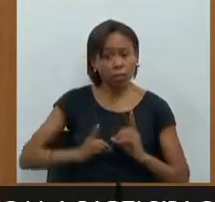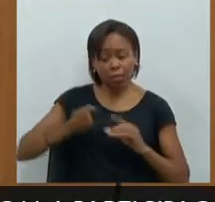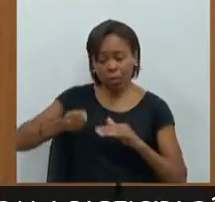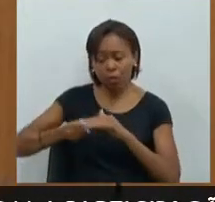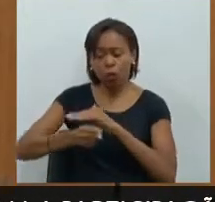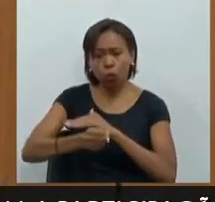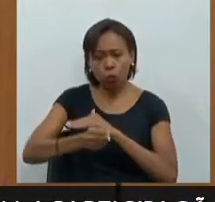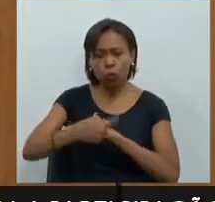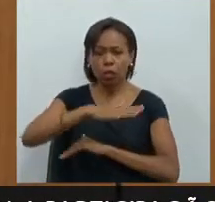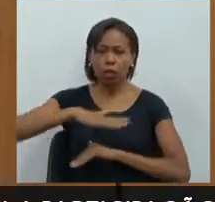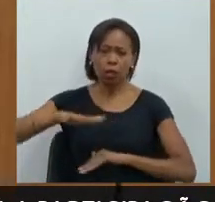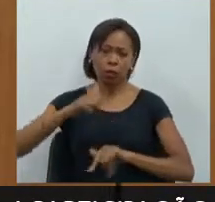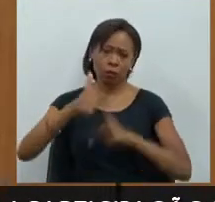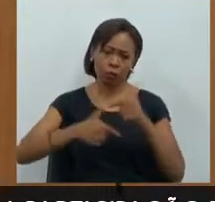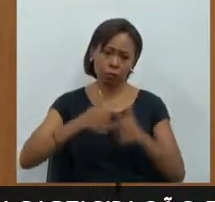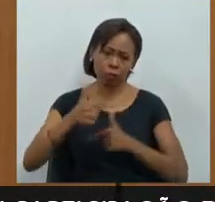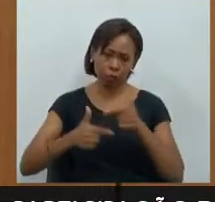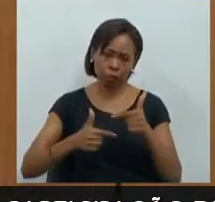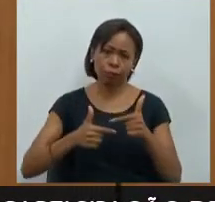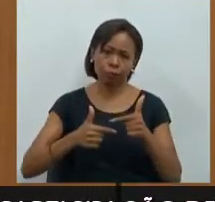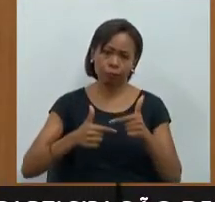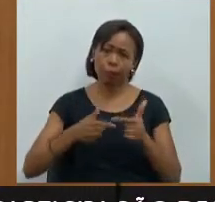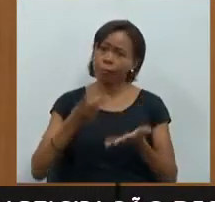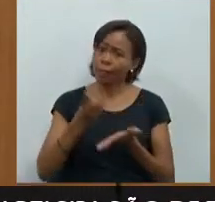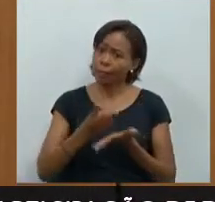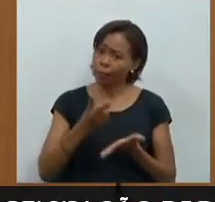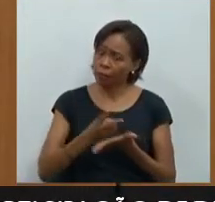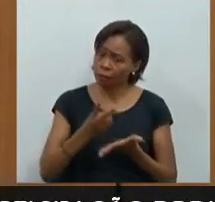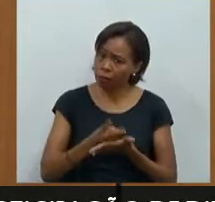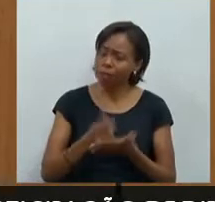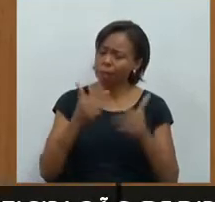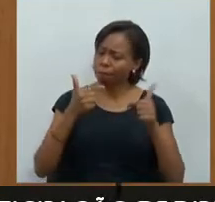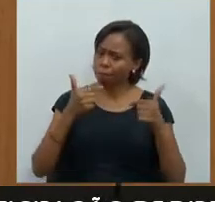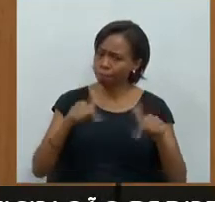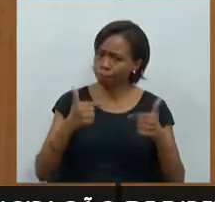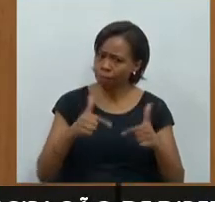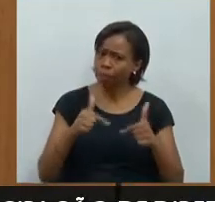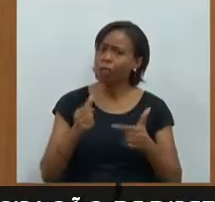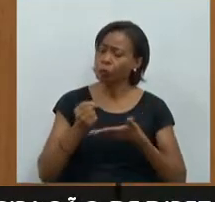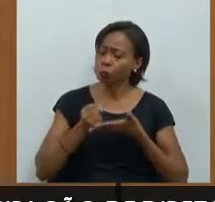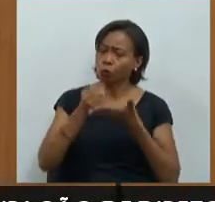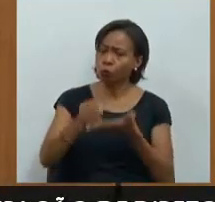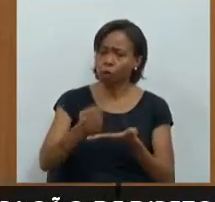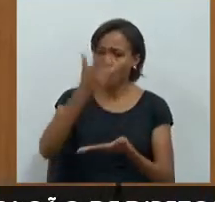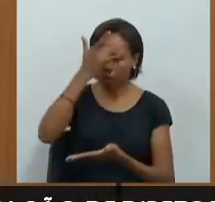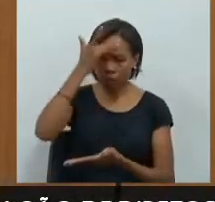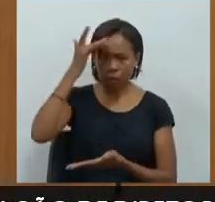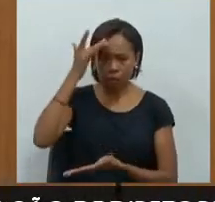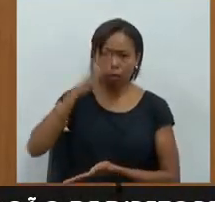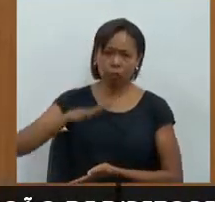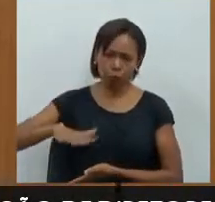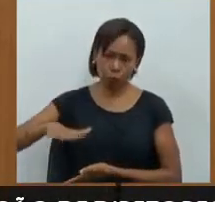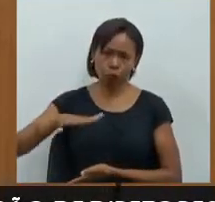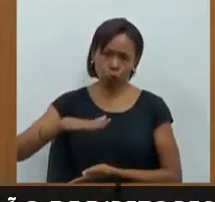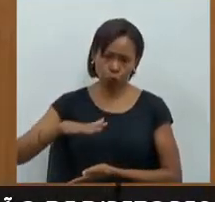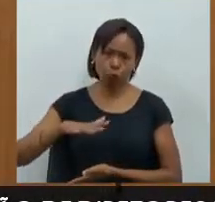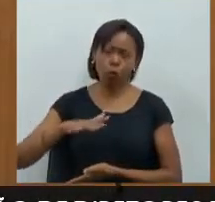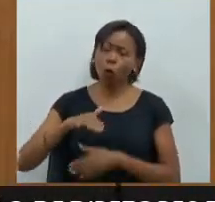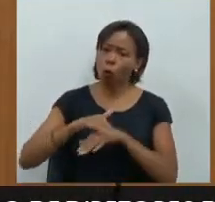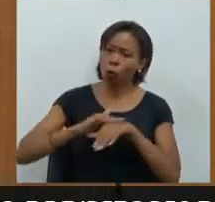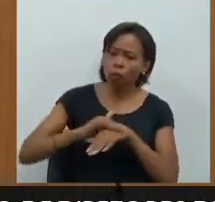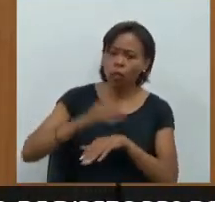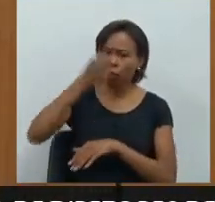trabalho. Então, a CAAD está sempre trabalhando em prol das pessoas. Então, estamos buscando para o DAD, conversando com os municípios, conversando